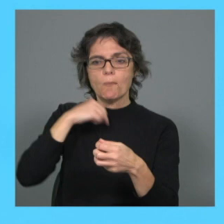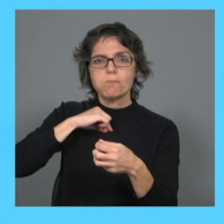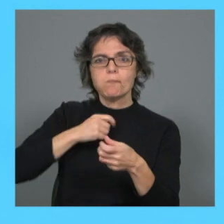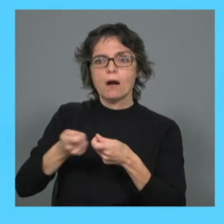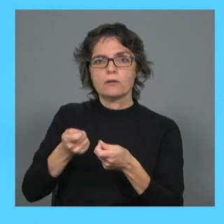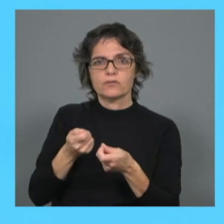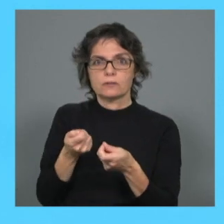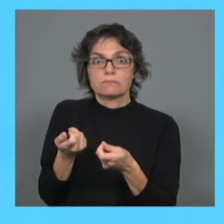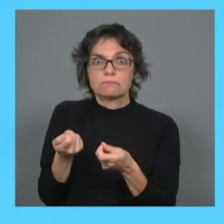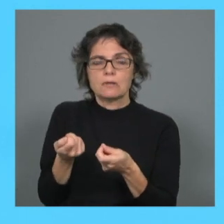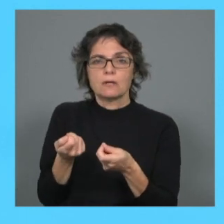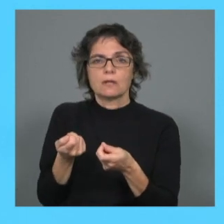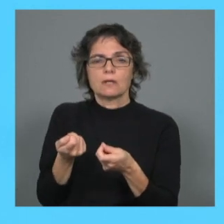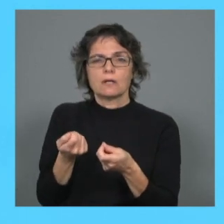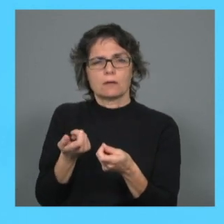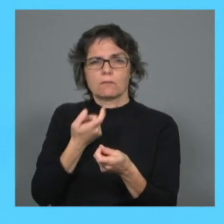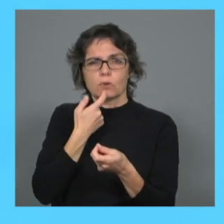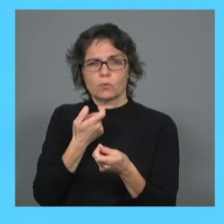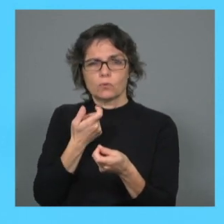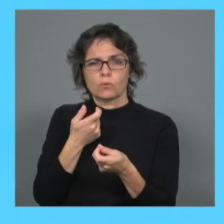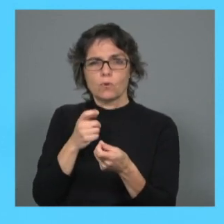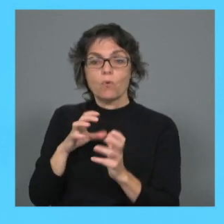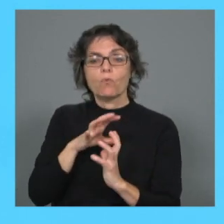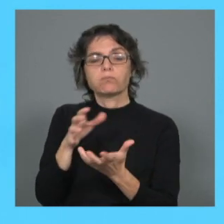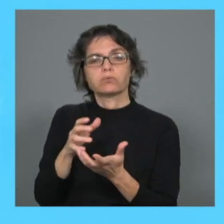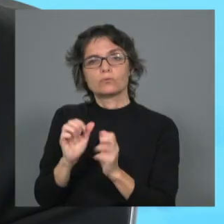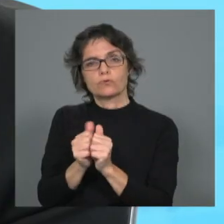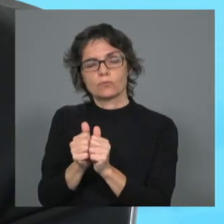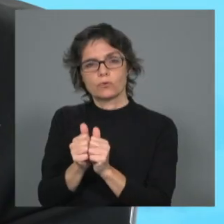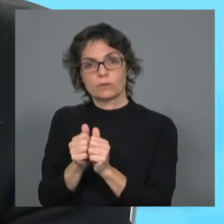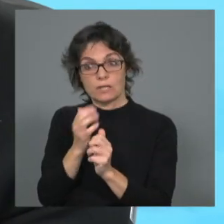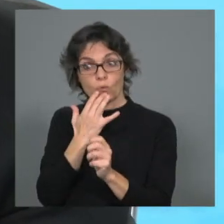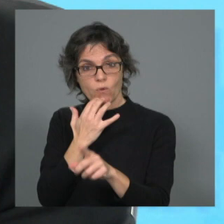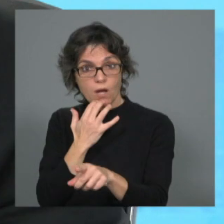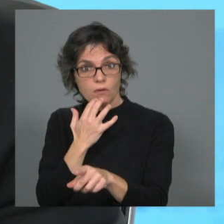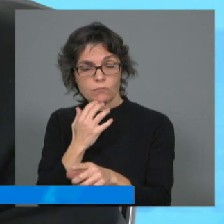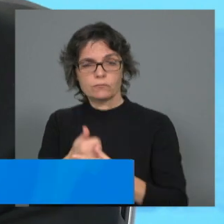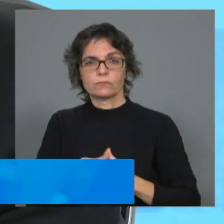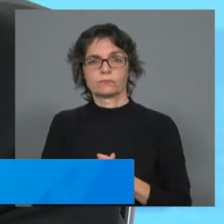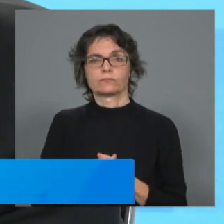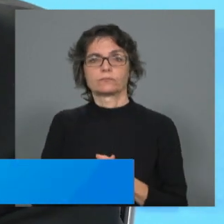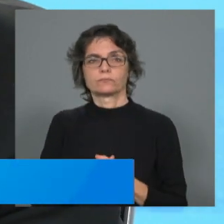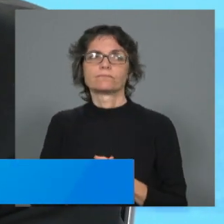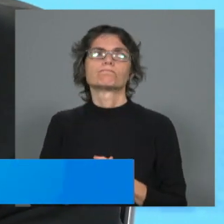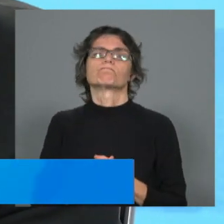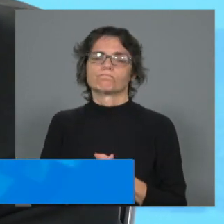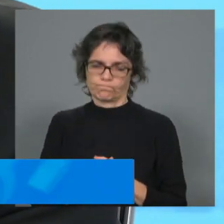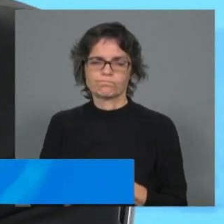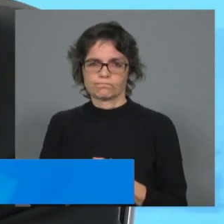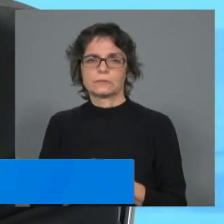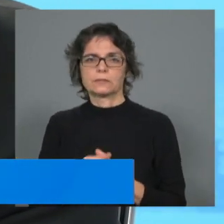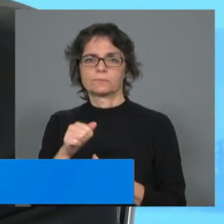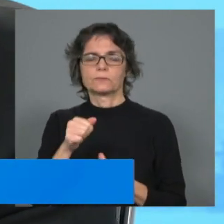emocionalmente. E aí o mundo do desporto também tem que olhar para estas pessoas, não é? Exato. Eu penso que cada vez mais